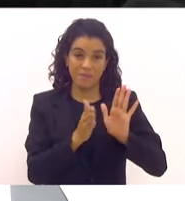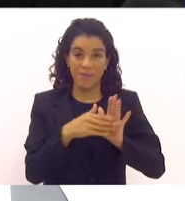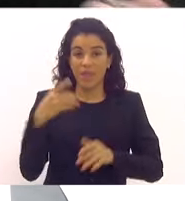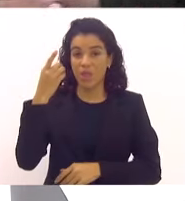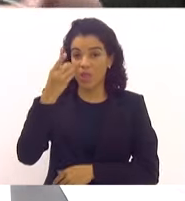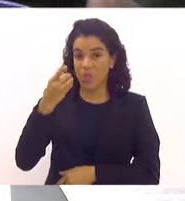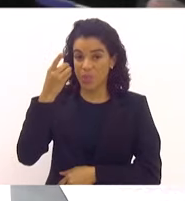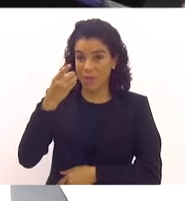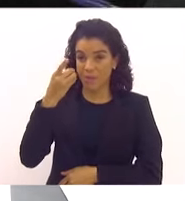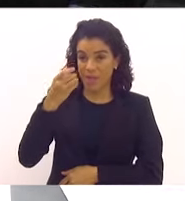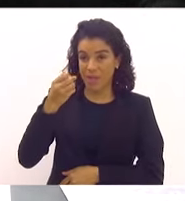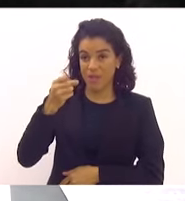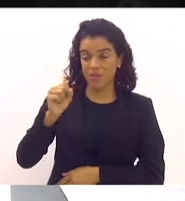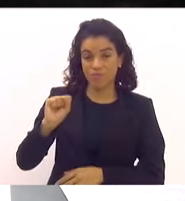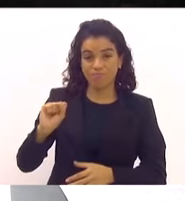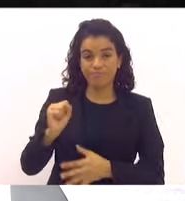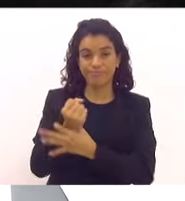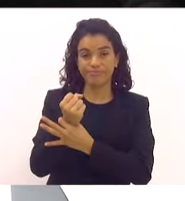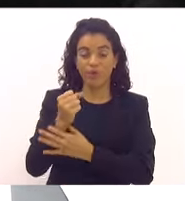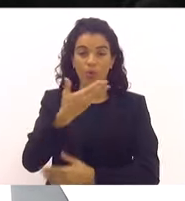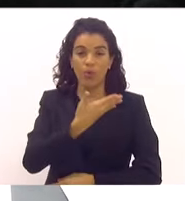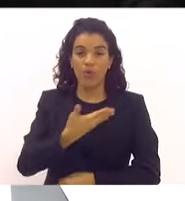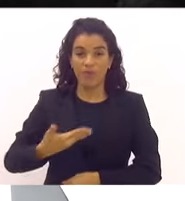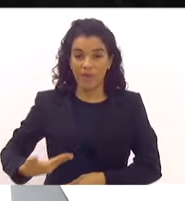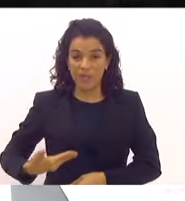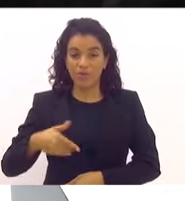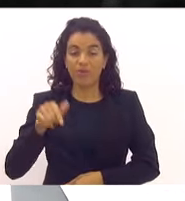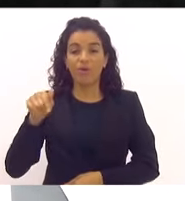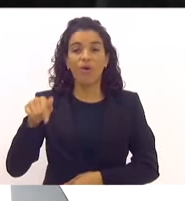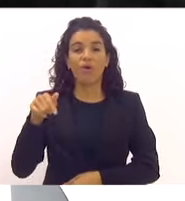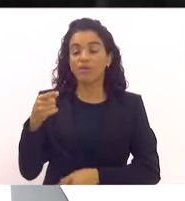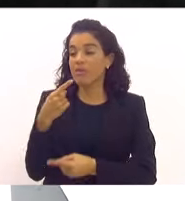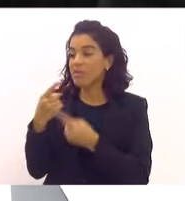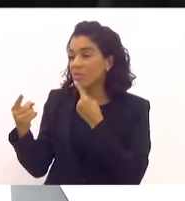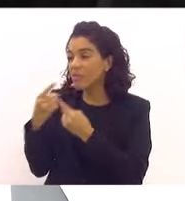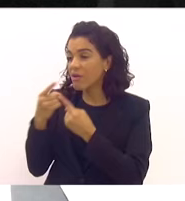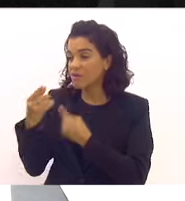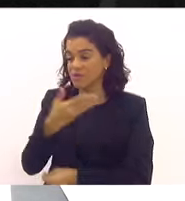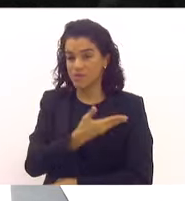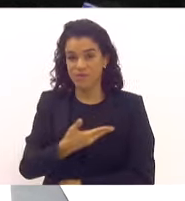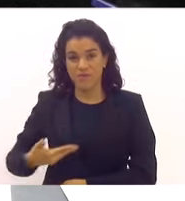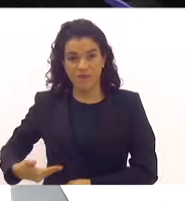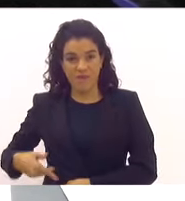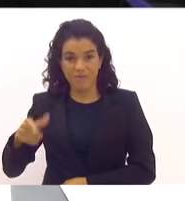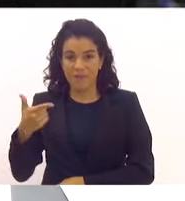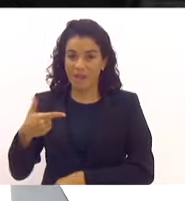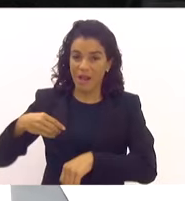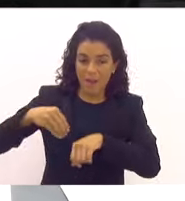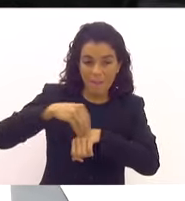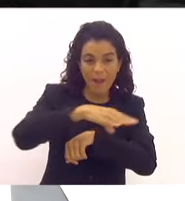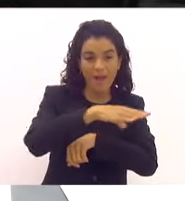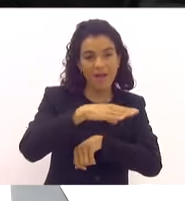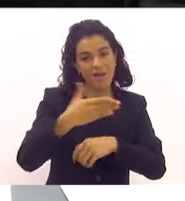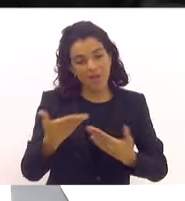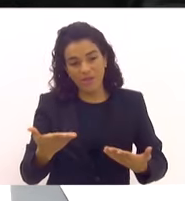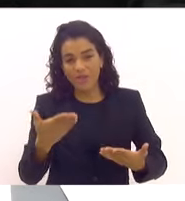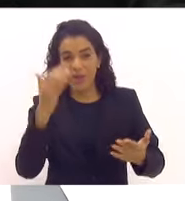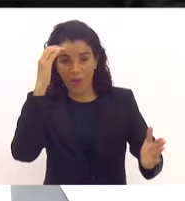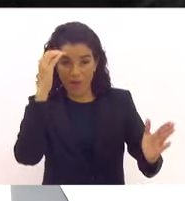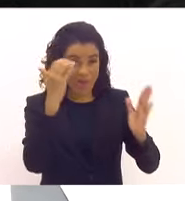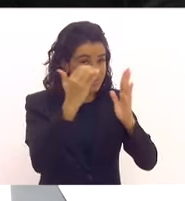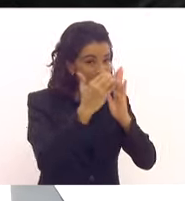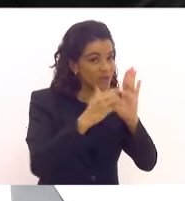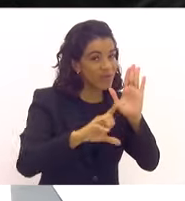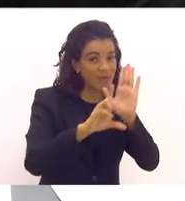da base marcam essa posição e vai lá, negocia com o governo para que ele mande uma mensagem. Porra, cumpriu minha